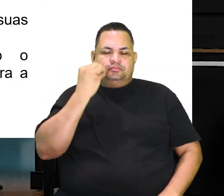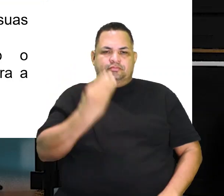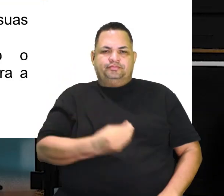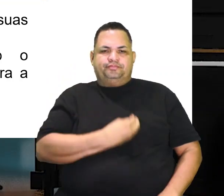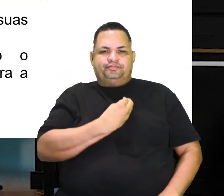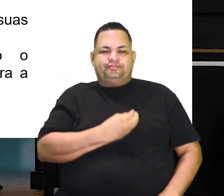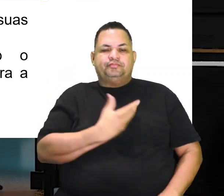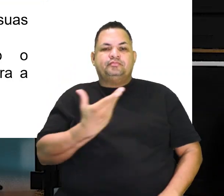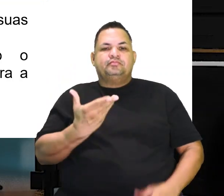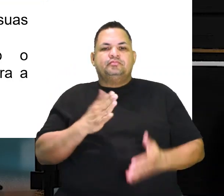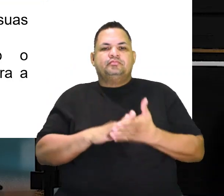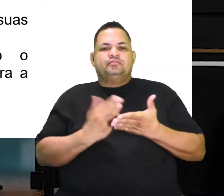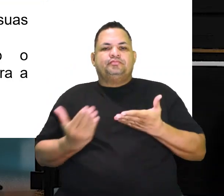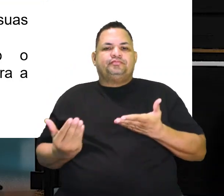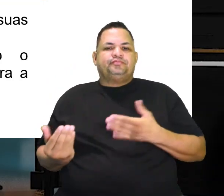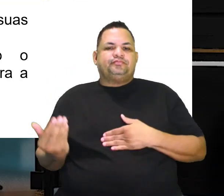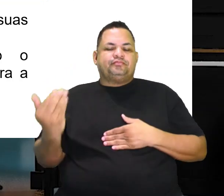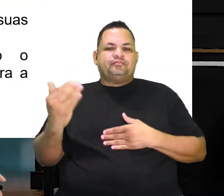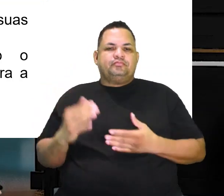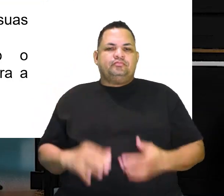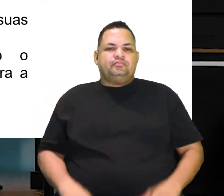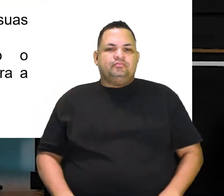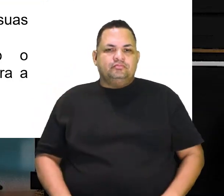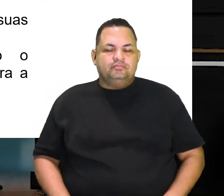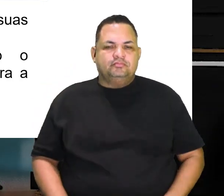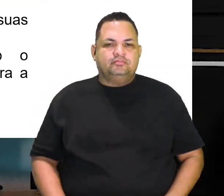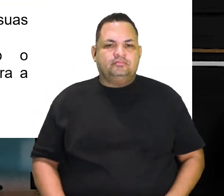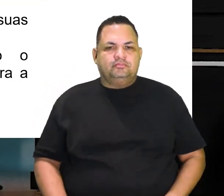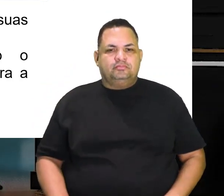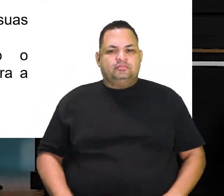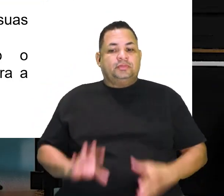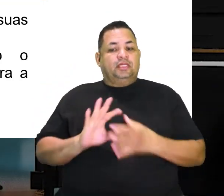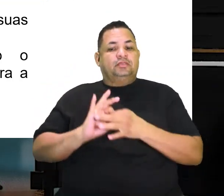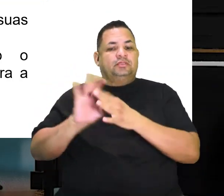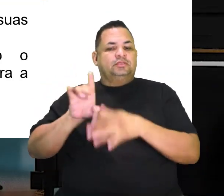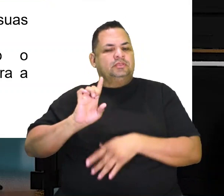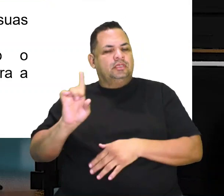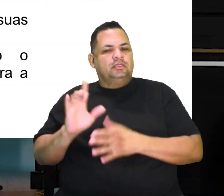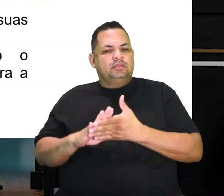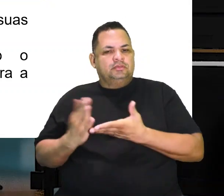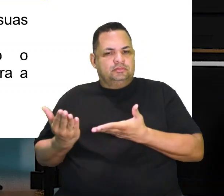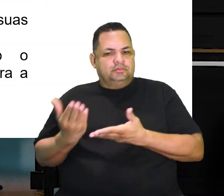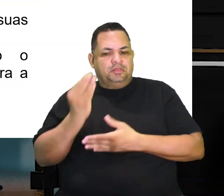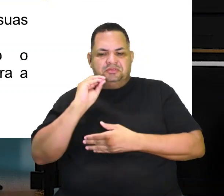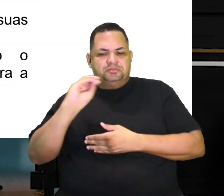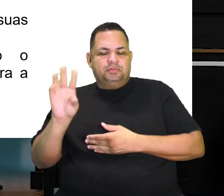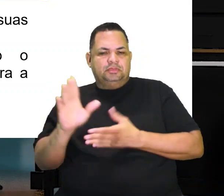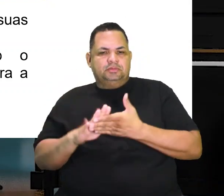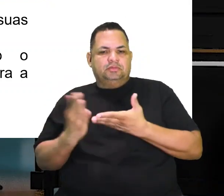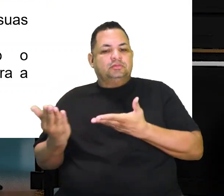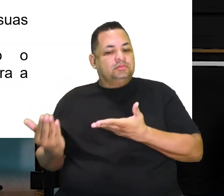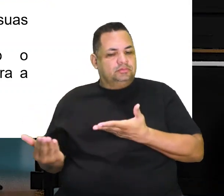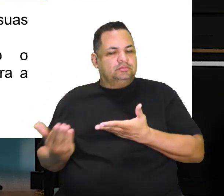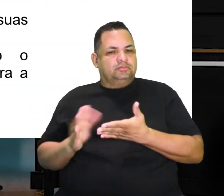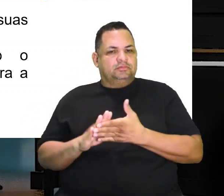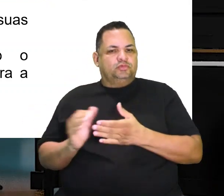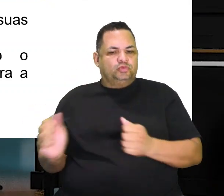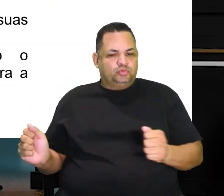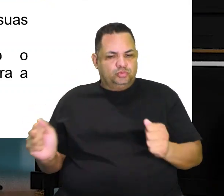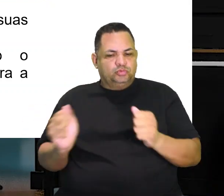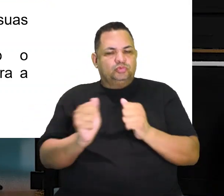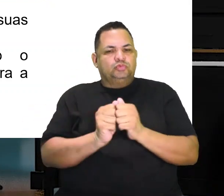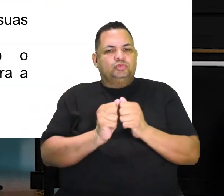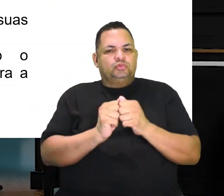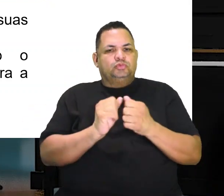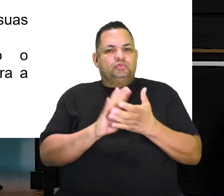vão trazendo, né, as suas culturas. Eles não vão deixar lá no seu país o seu modo de vida. Eles trazem esses elementos culturais consigo